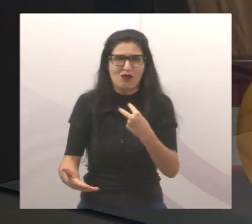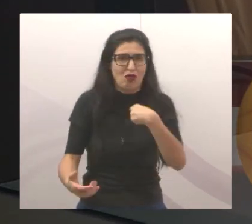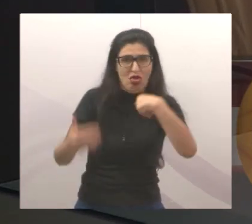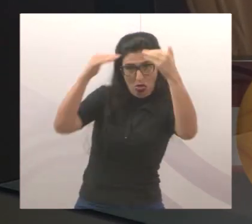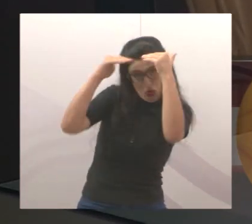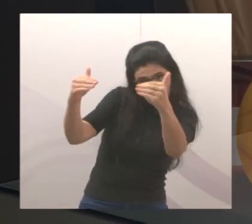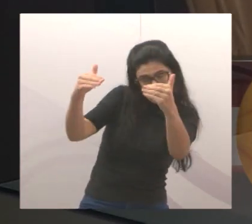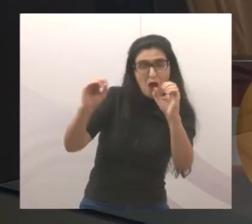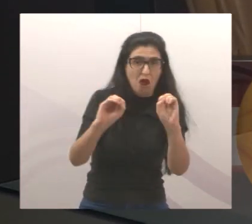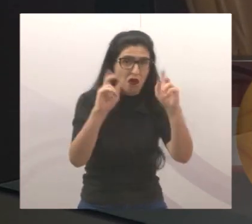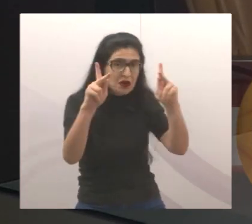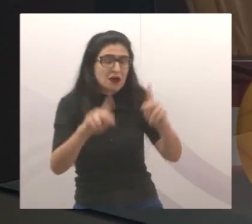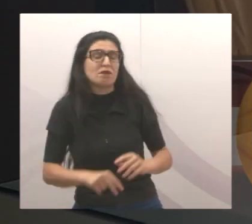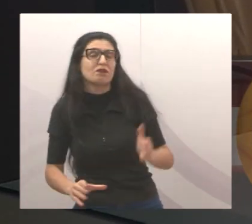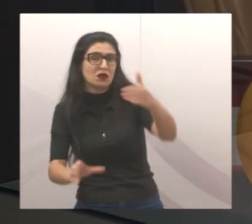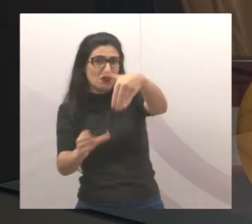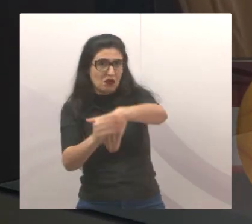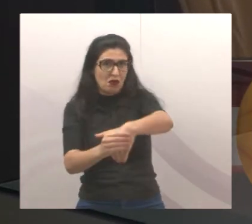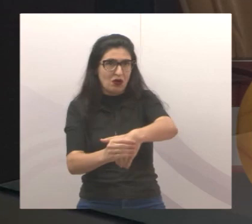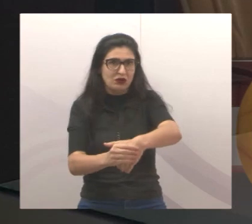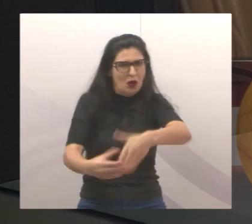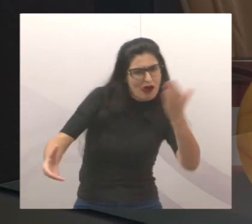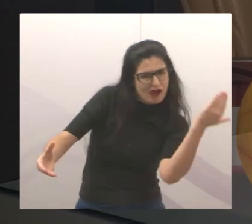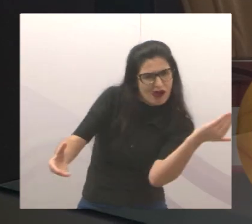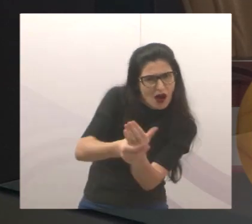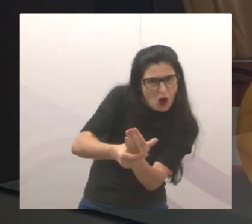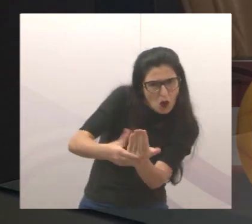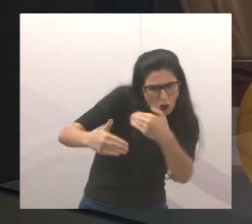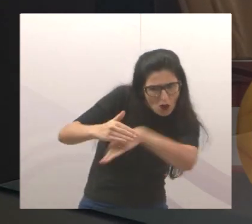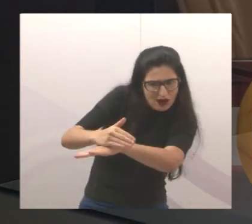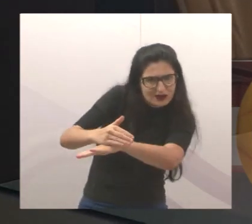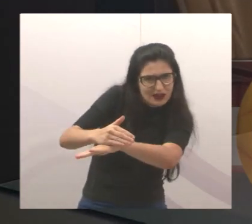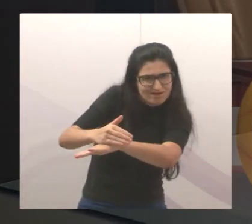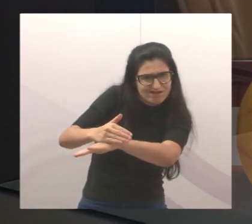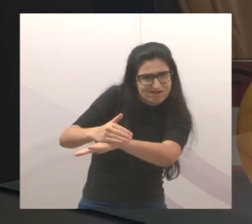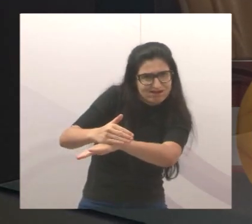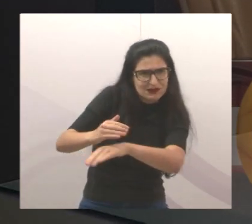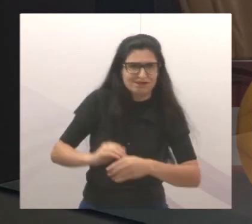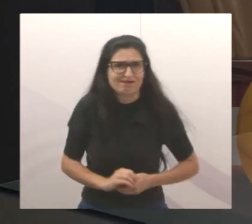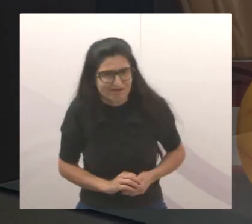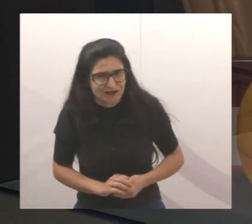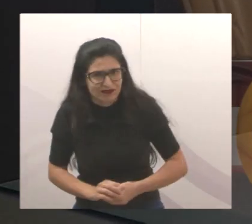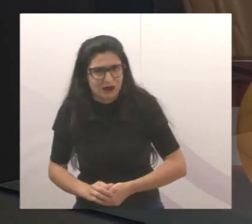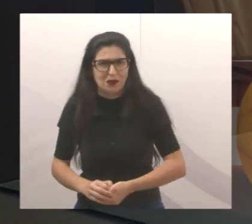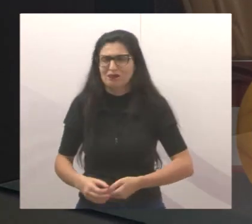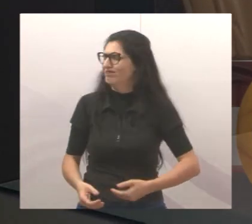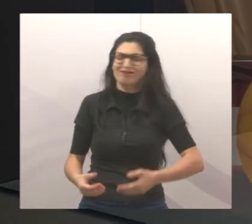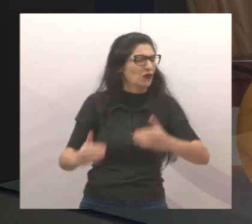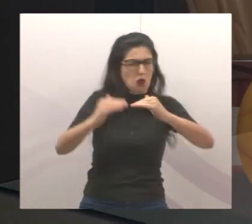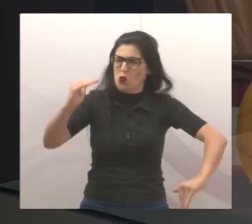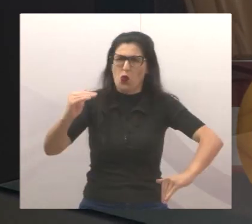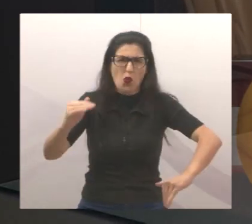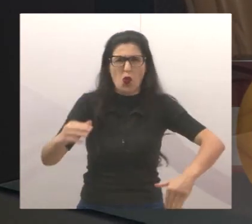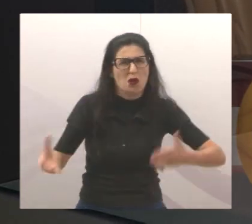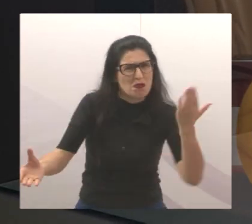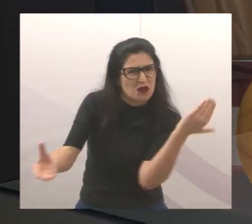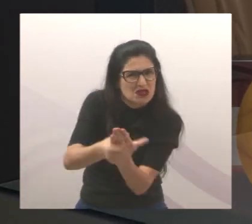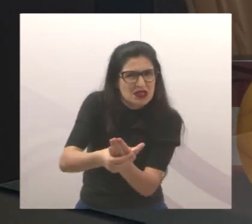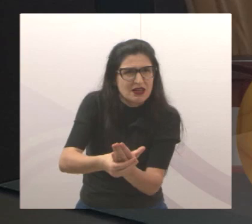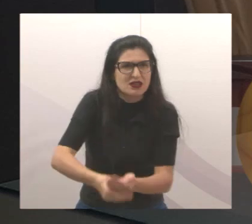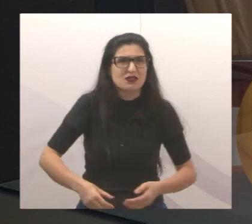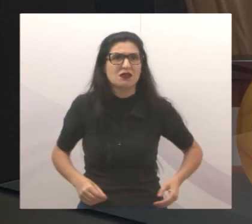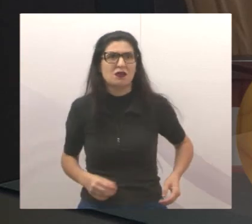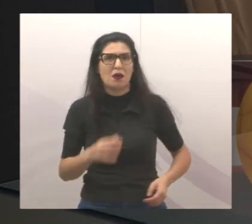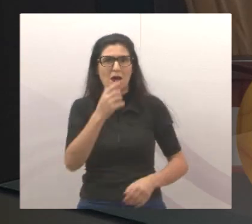voto é claro pelo arquivamento desse processo sujo aí, por uma minoria aí que torce para quanto